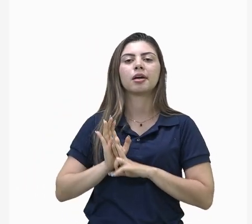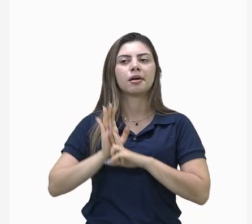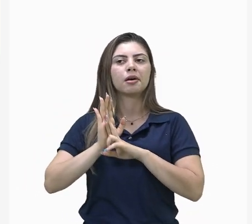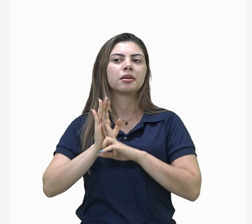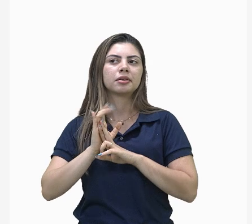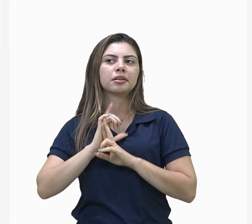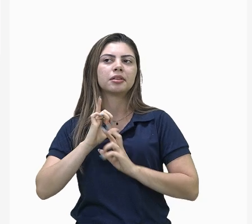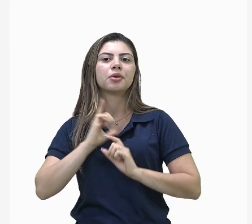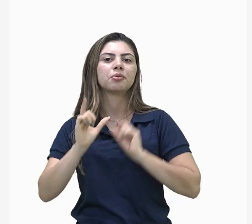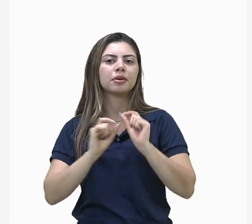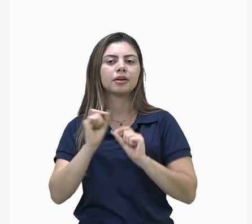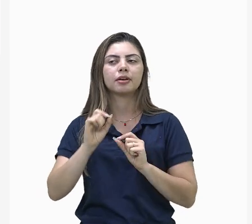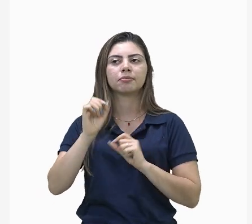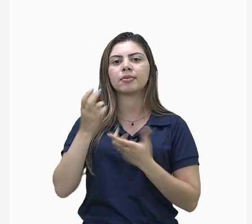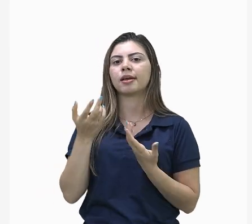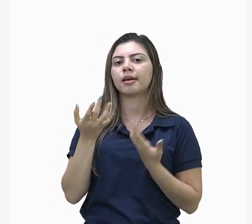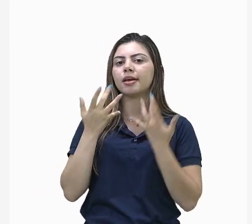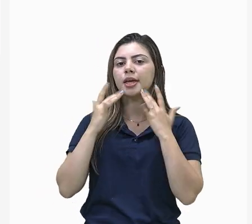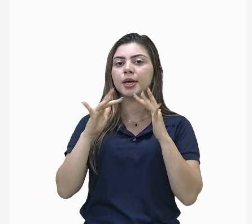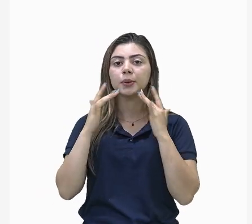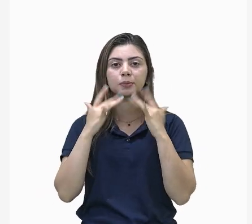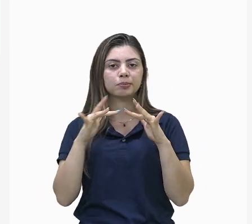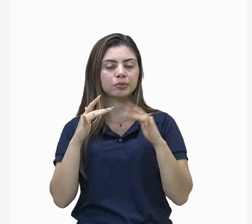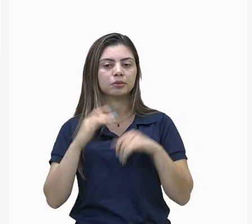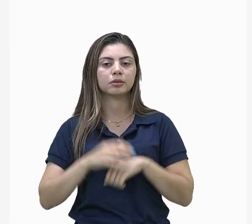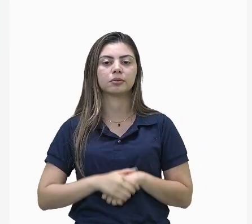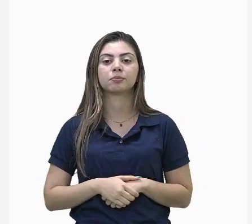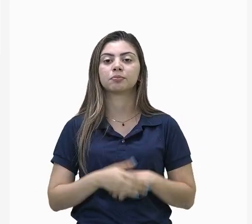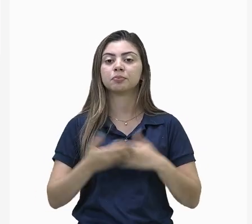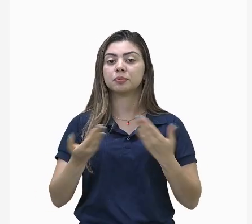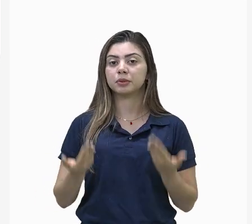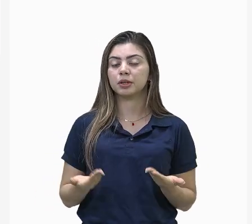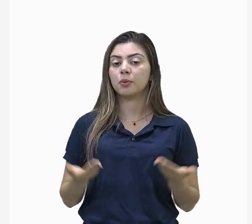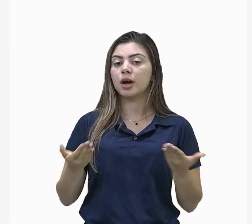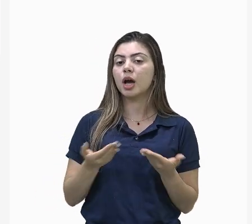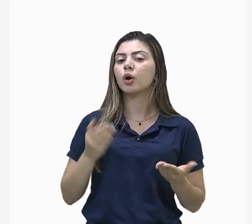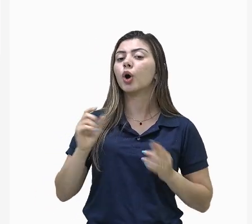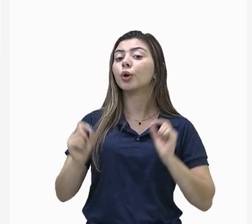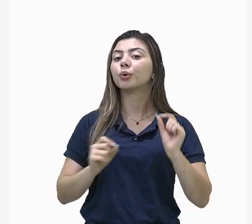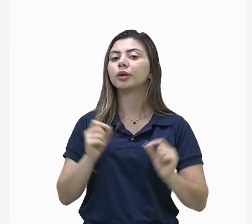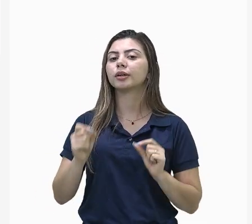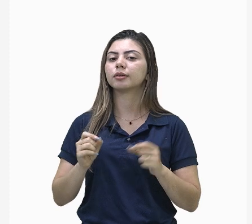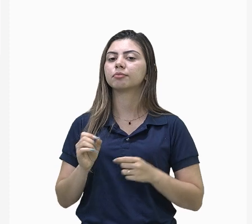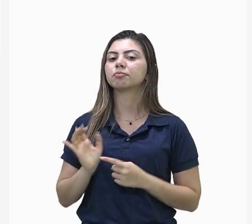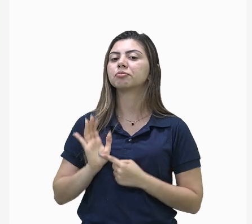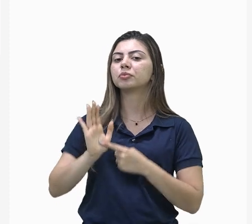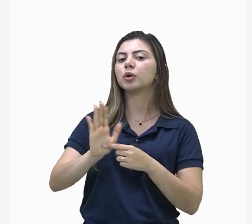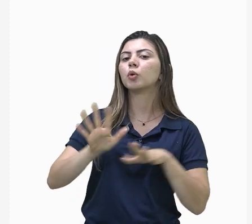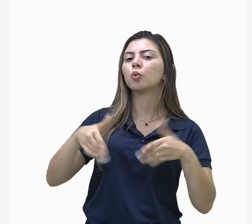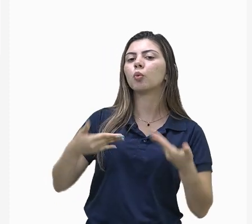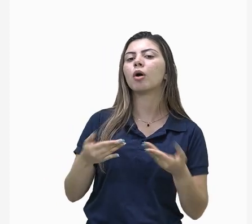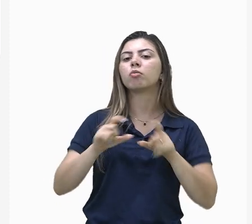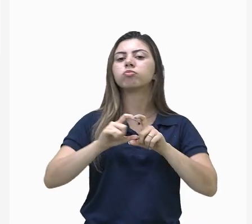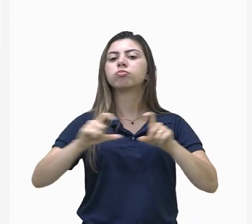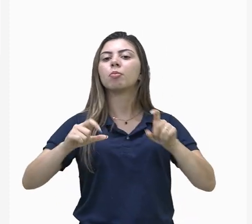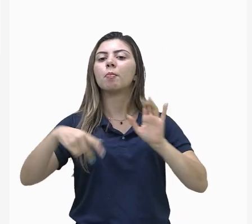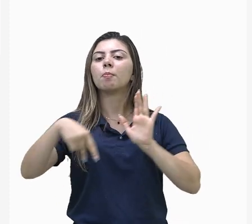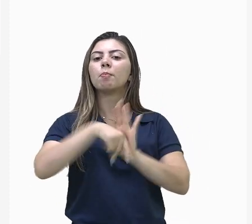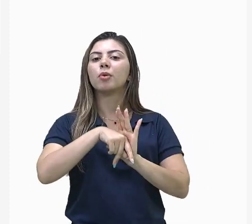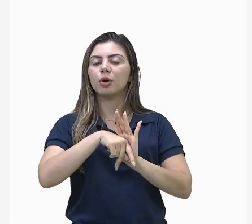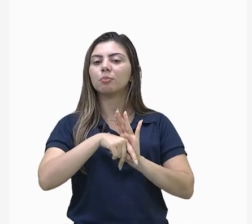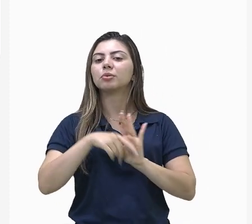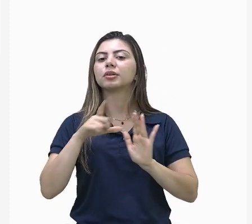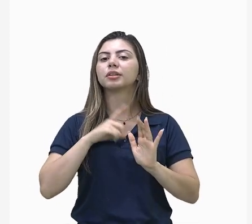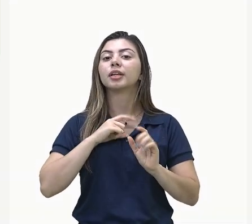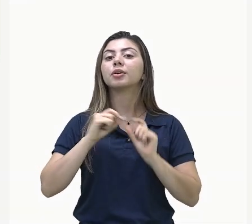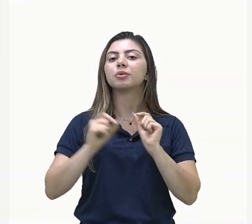naturais. Logo, finalizando com vocês, nós temos aí o seguinte, ó, qual é a equação do receptor? Nós